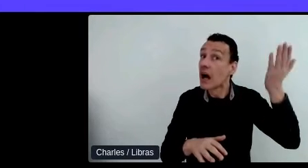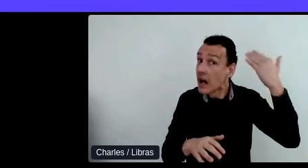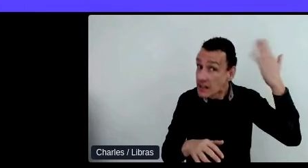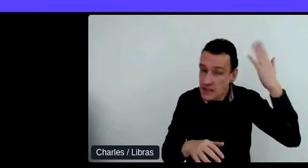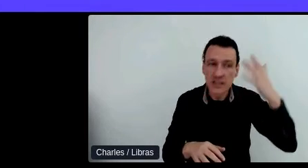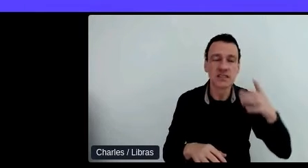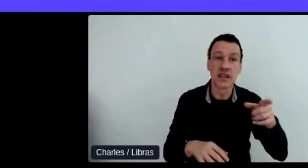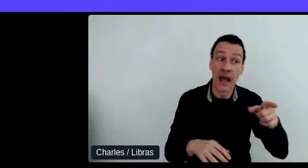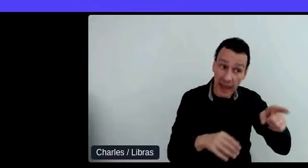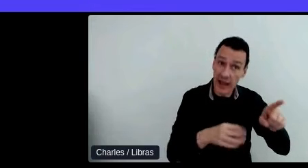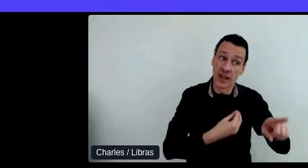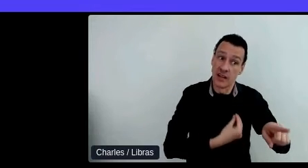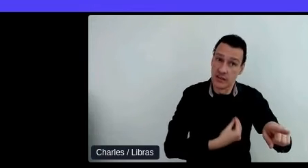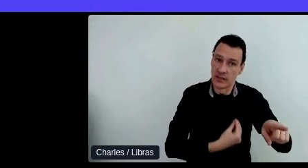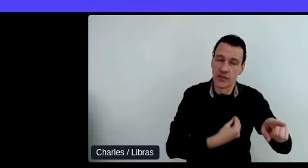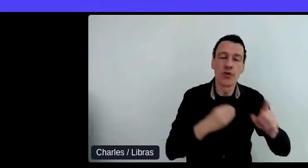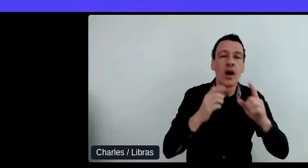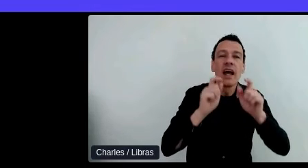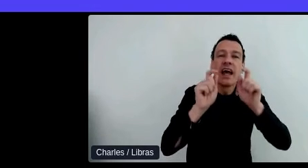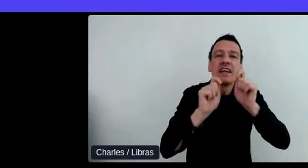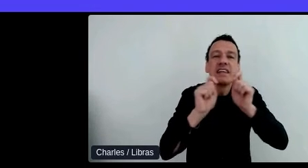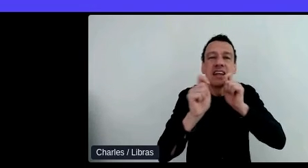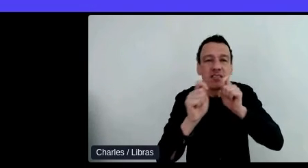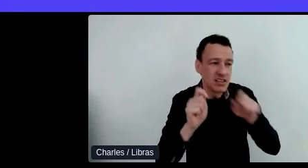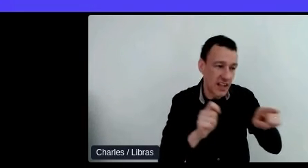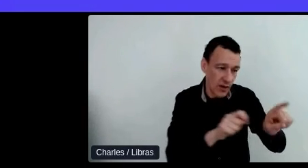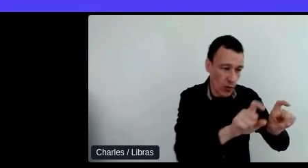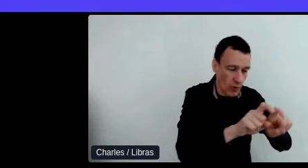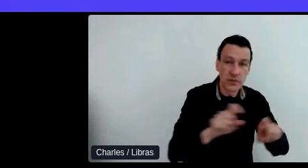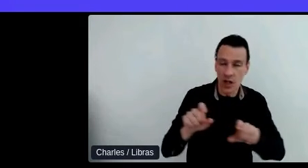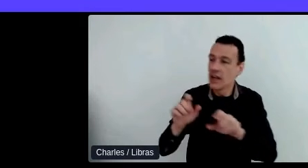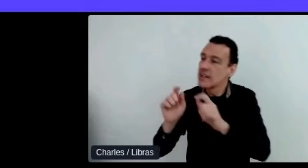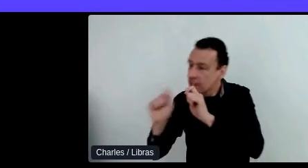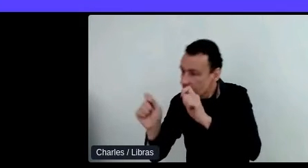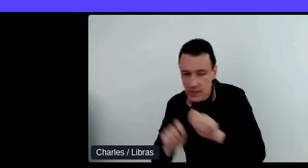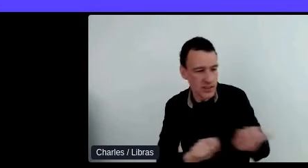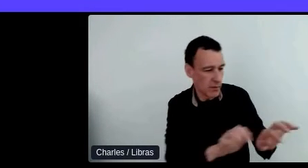foram contratados nessa época, enquanto a máquina estava.